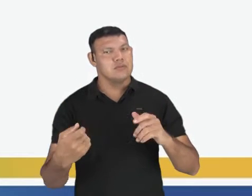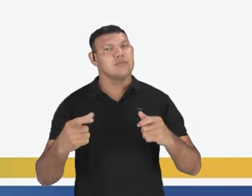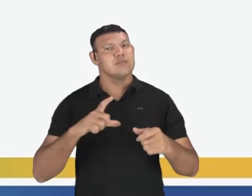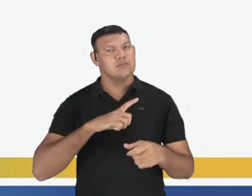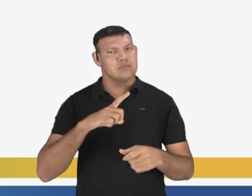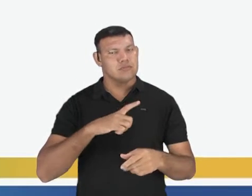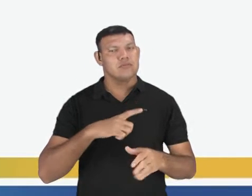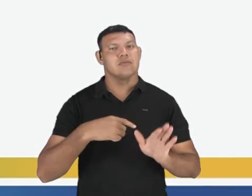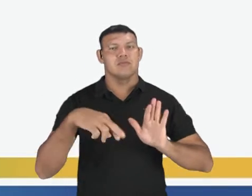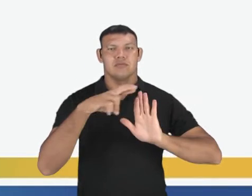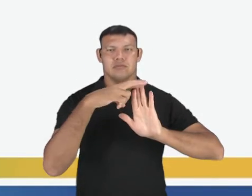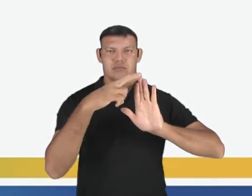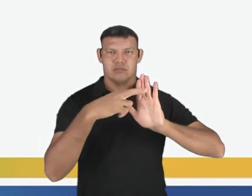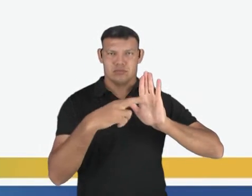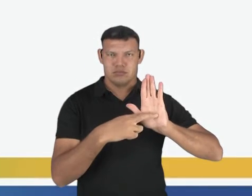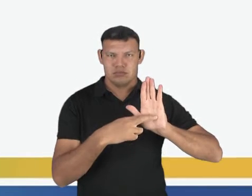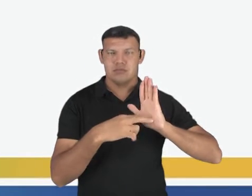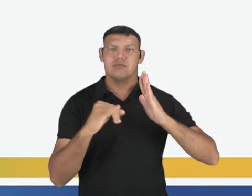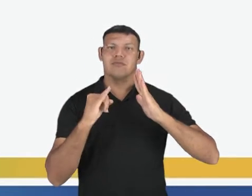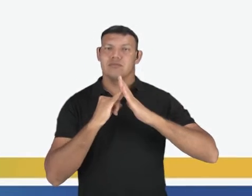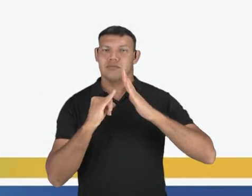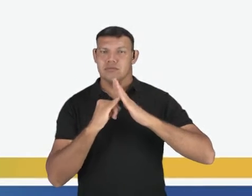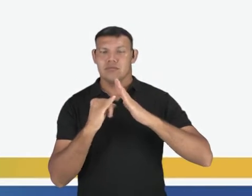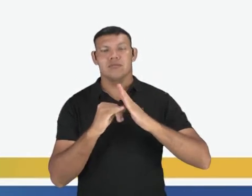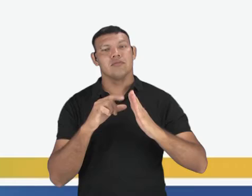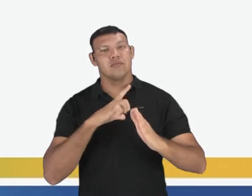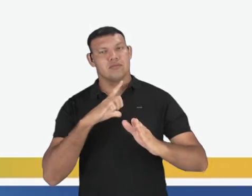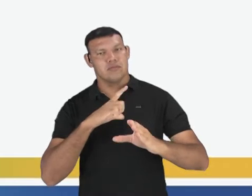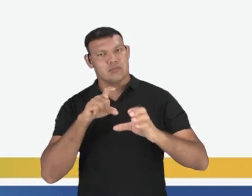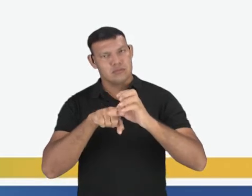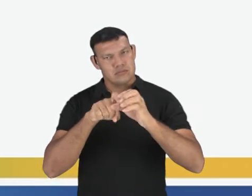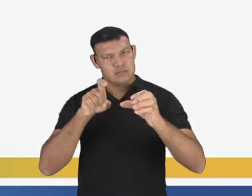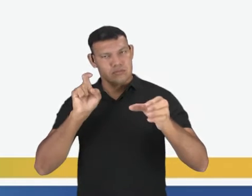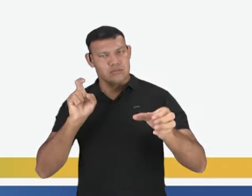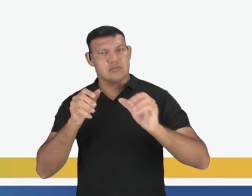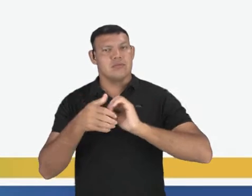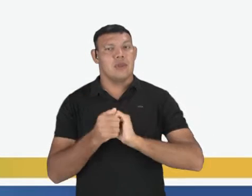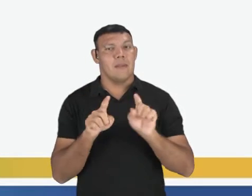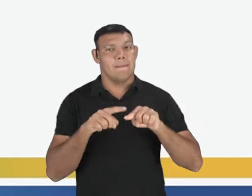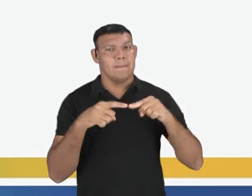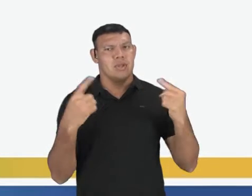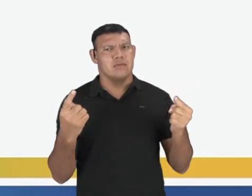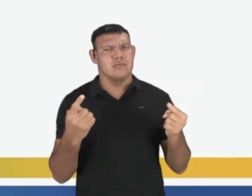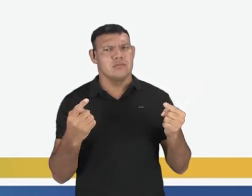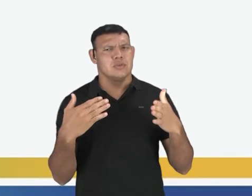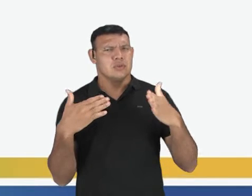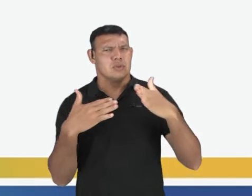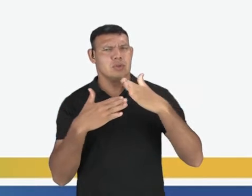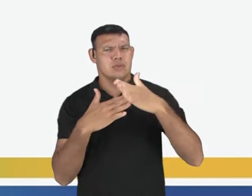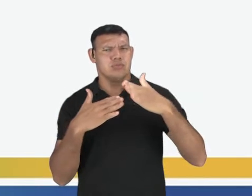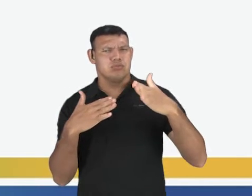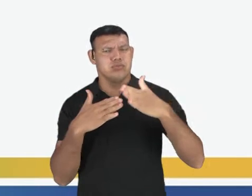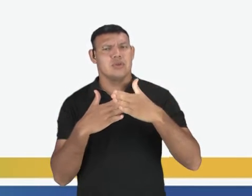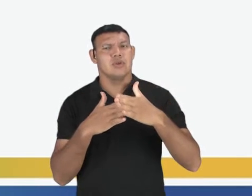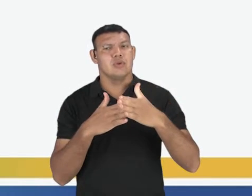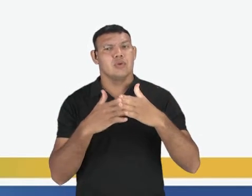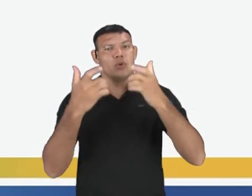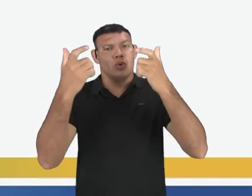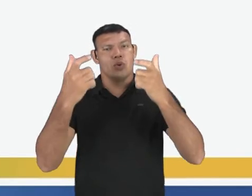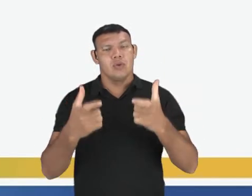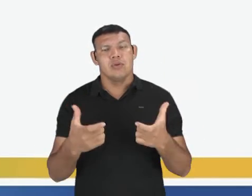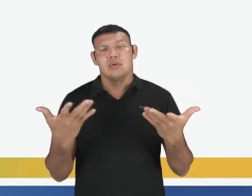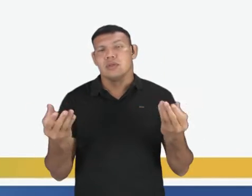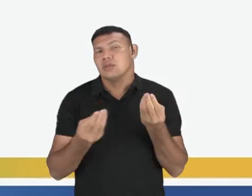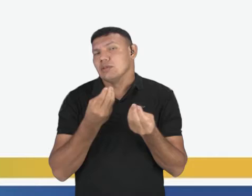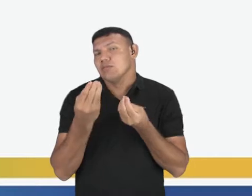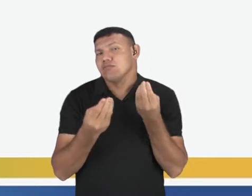normativa, As instituições, elas têm essa autonomia, mas aí até onde vai a autonomia de uma instituição, Uma não